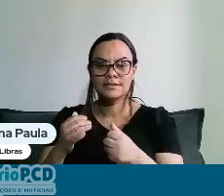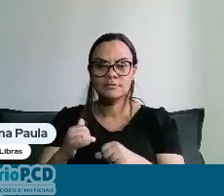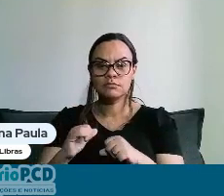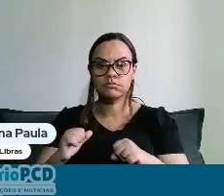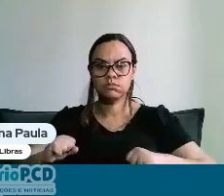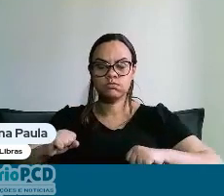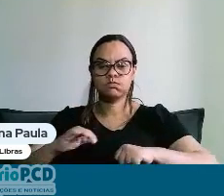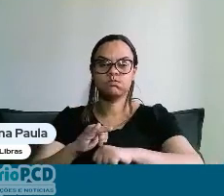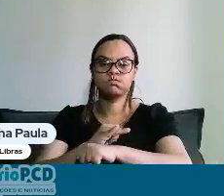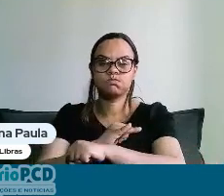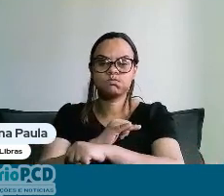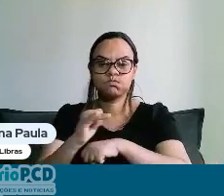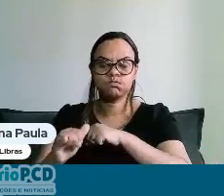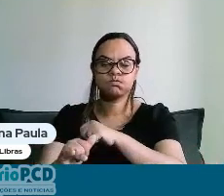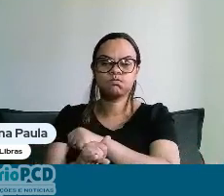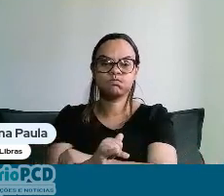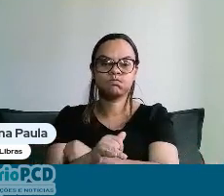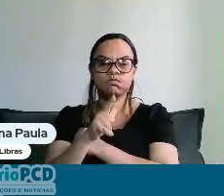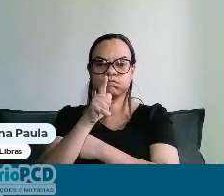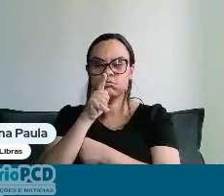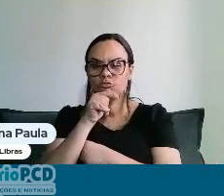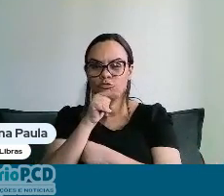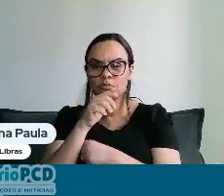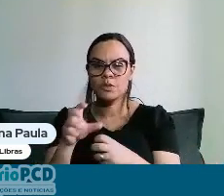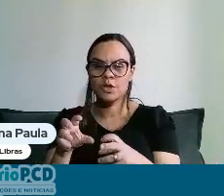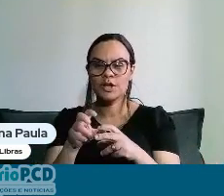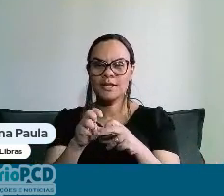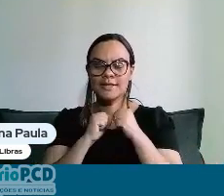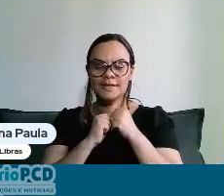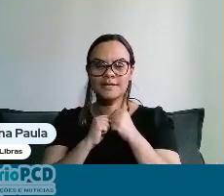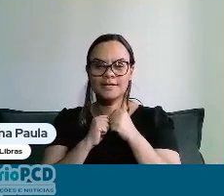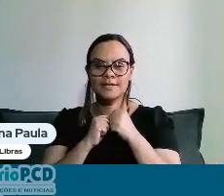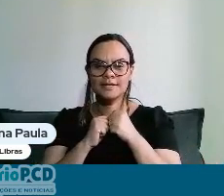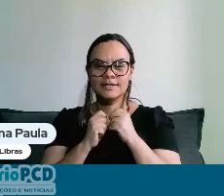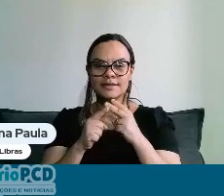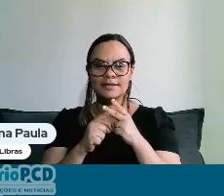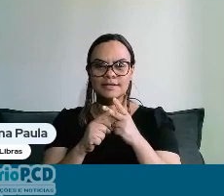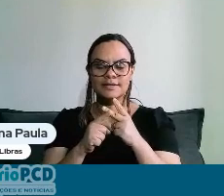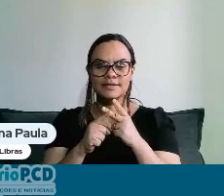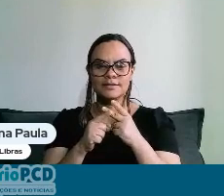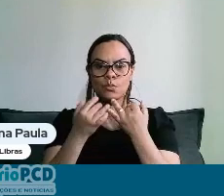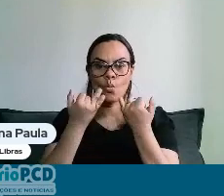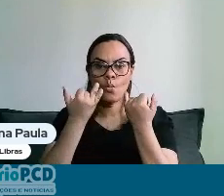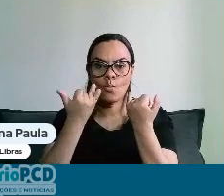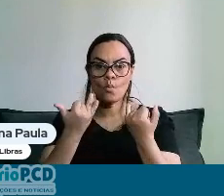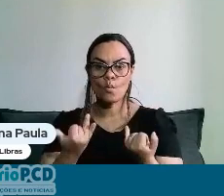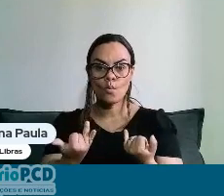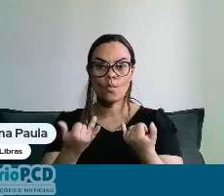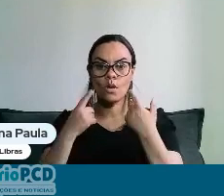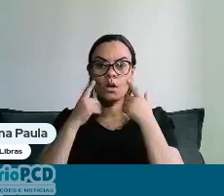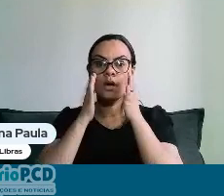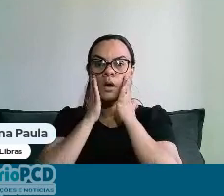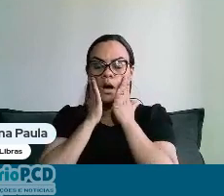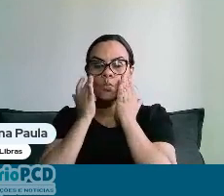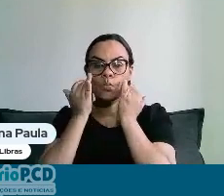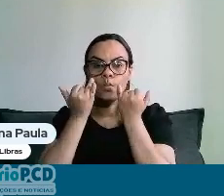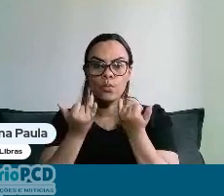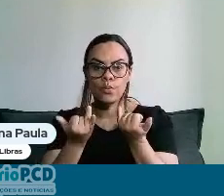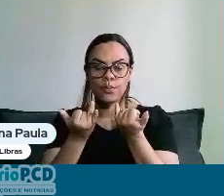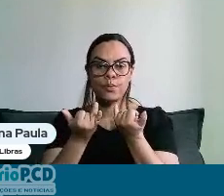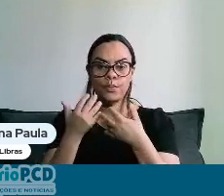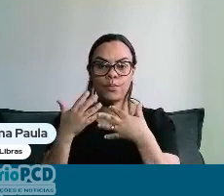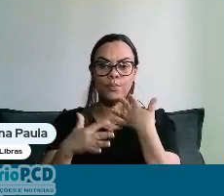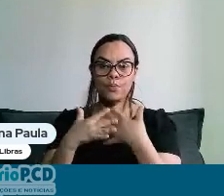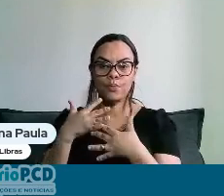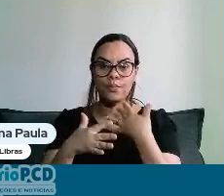demais, quando ele começa a reter muito líquido, ou quando ele começa a apresentar anemia, né? Que ele começa a ficar com a pele pálida, né? Que daí são complicações